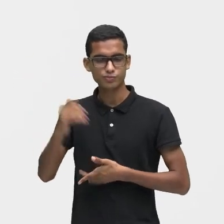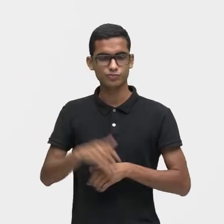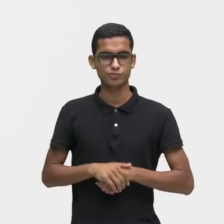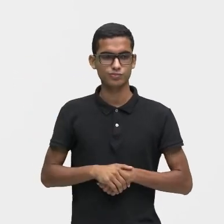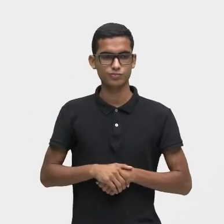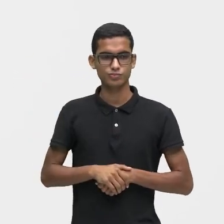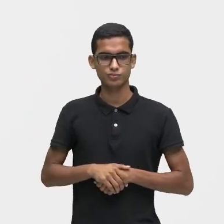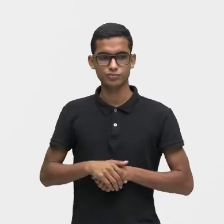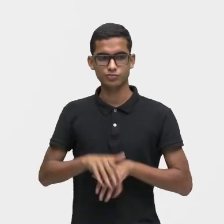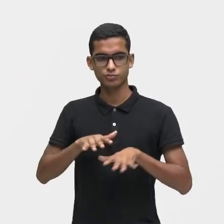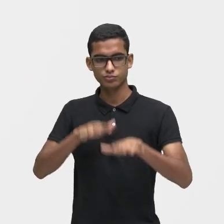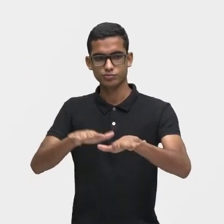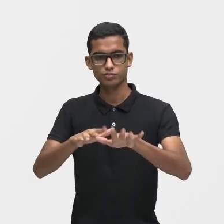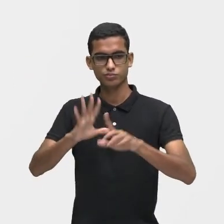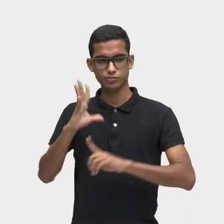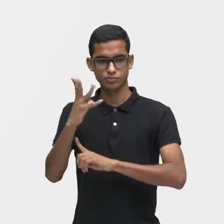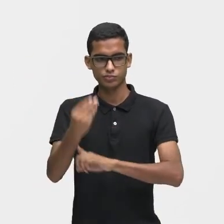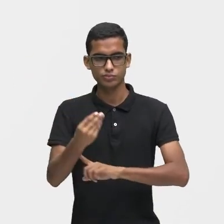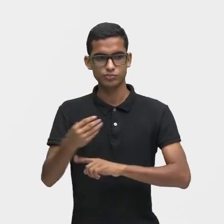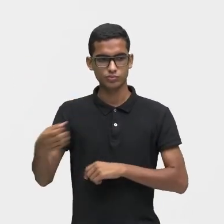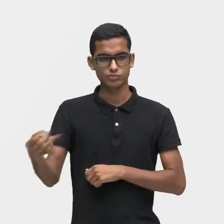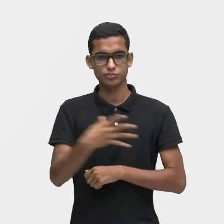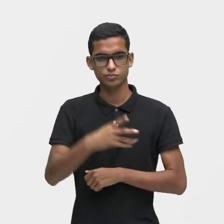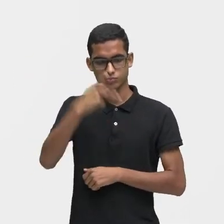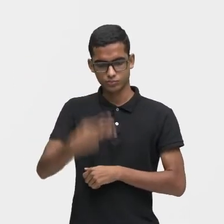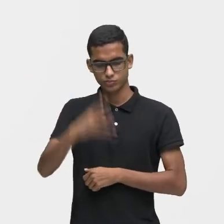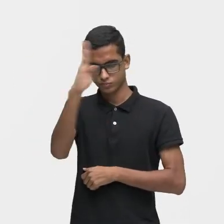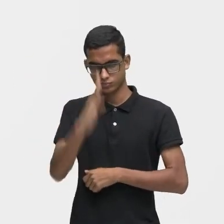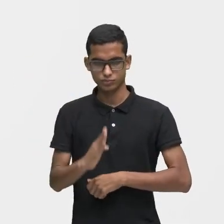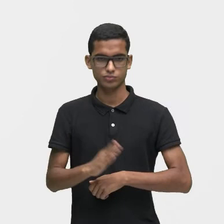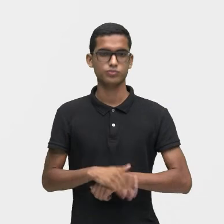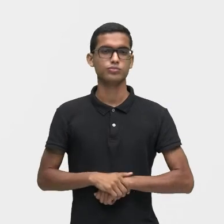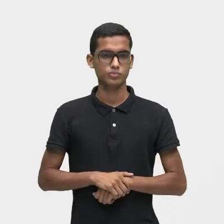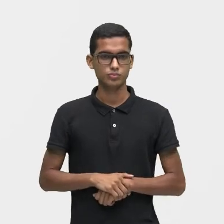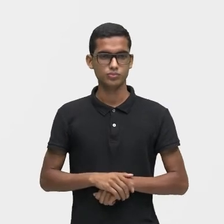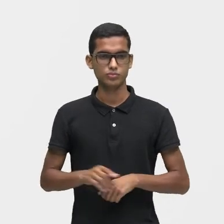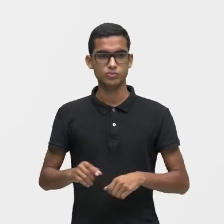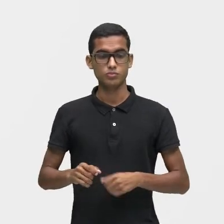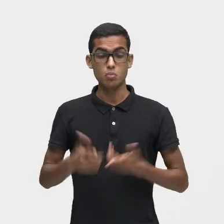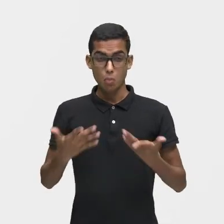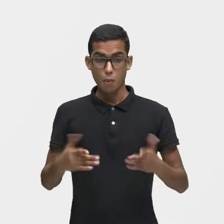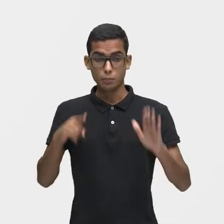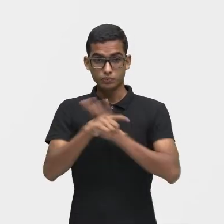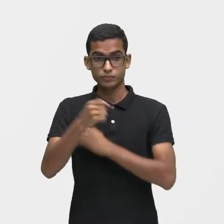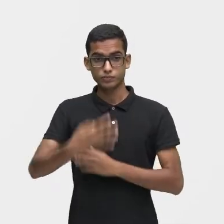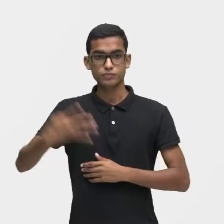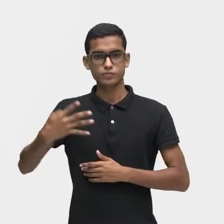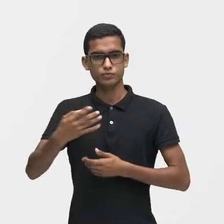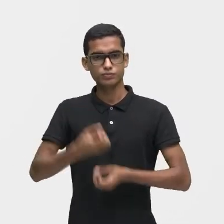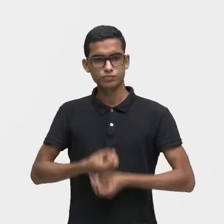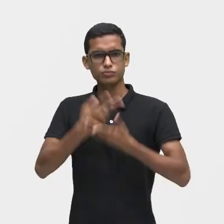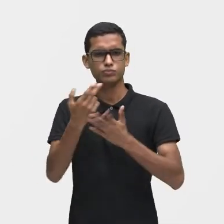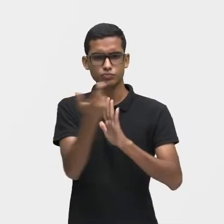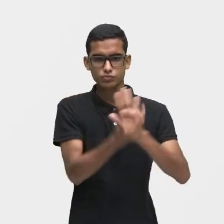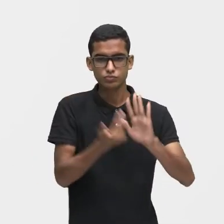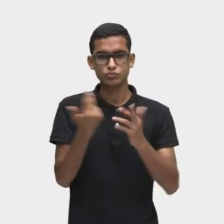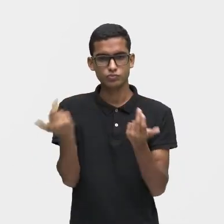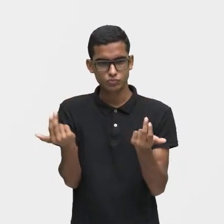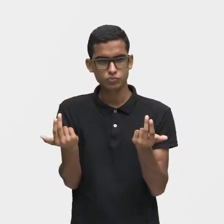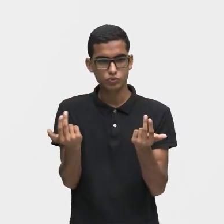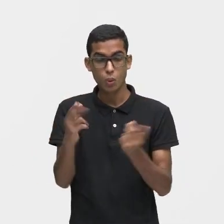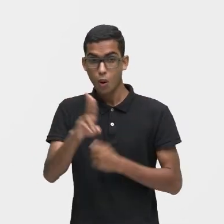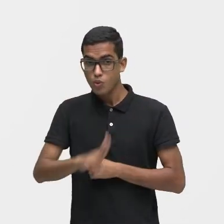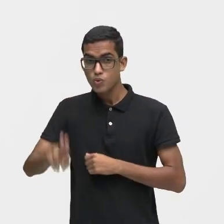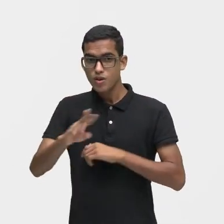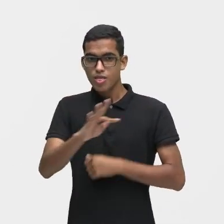Brasil. E a questão 4. Produzir 2 desenhos iguais e pintá-los com técnicas de pintura